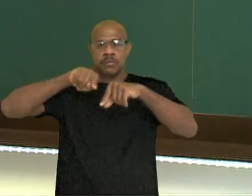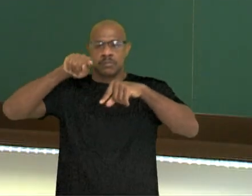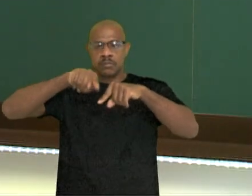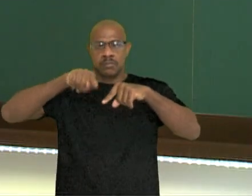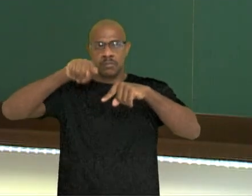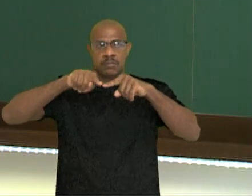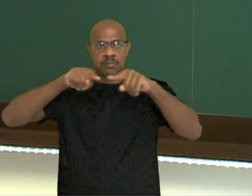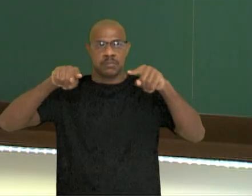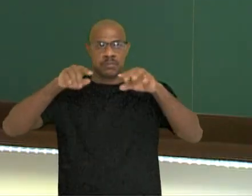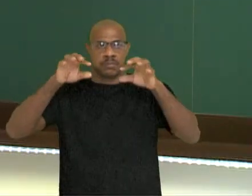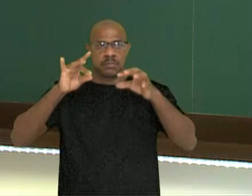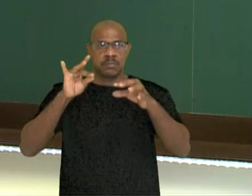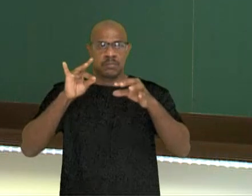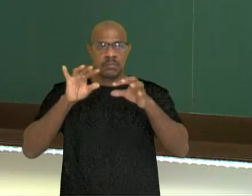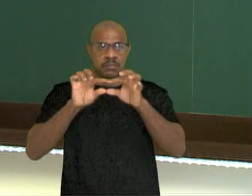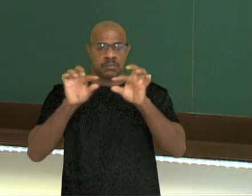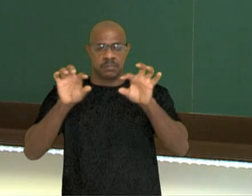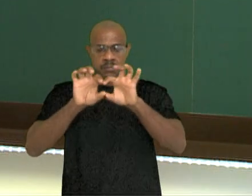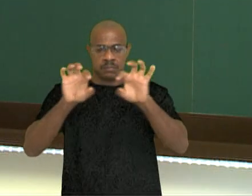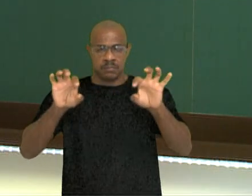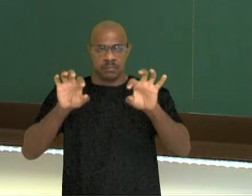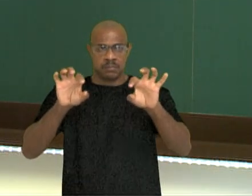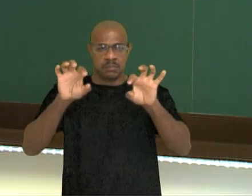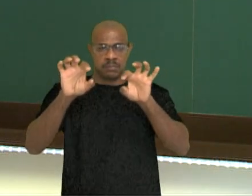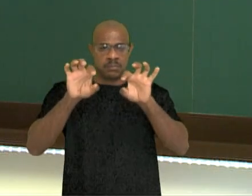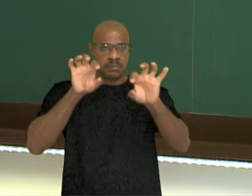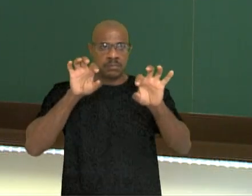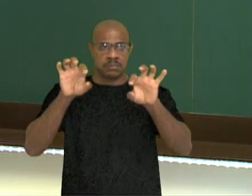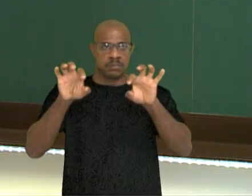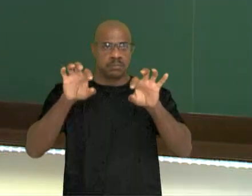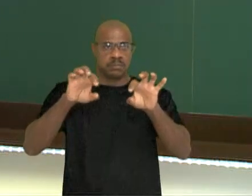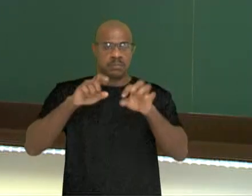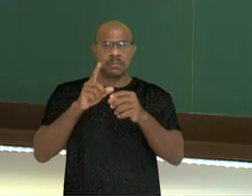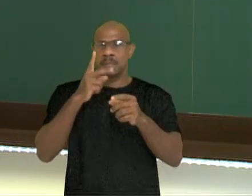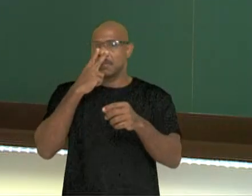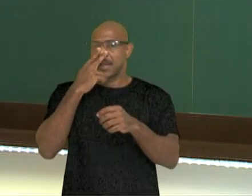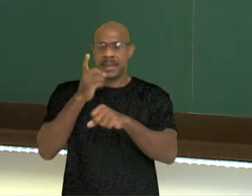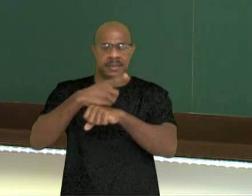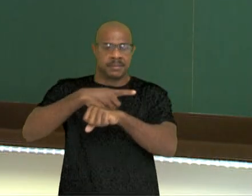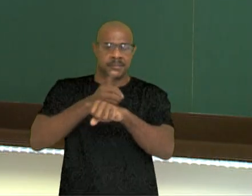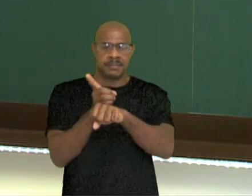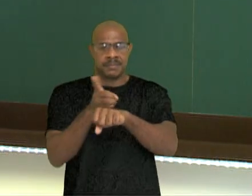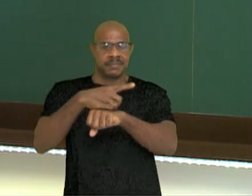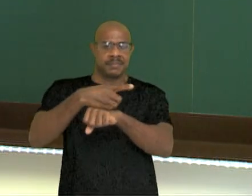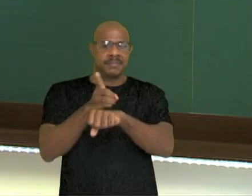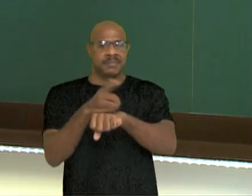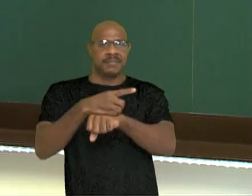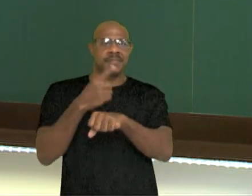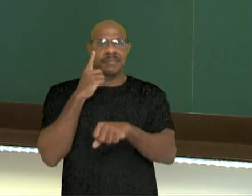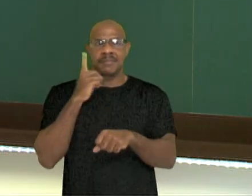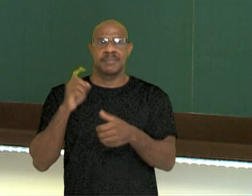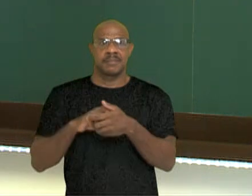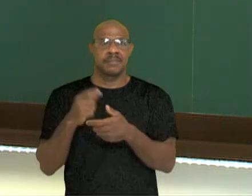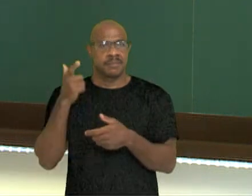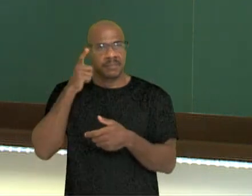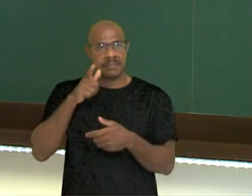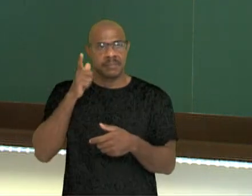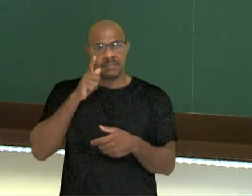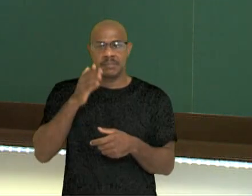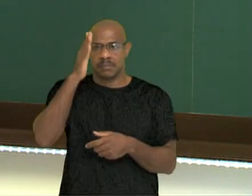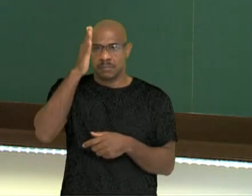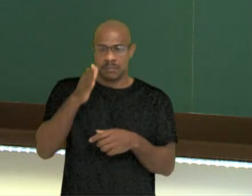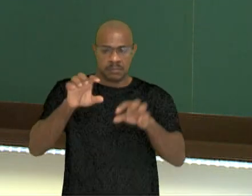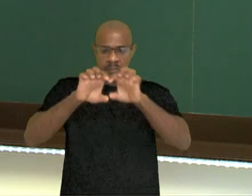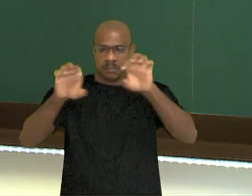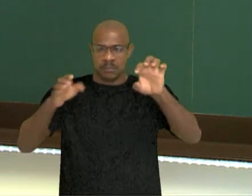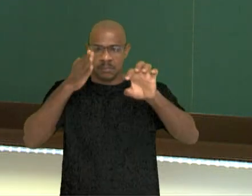eu falei para vocês que ia servir como um ponteiro ou como uma mira. Uma vez que você conseguiu prender,